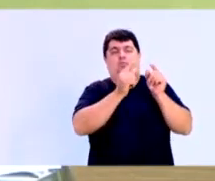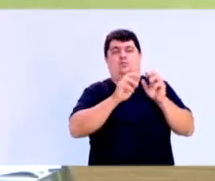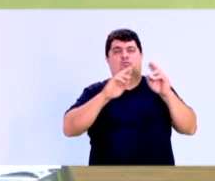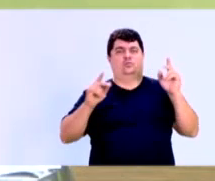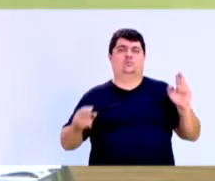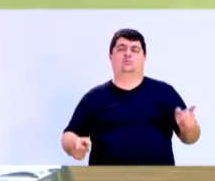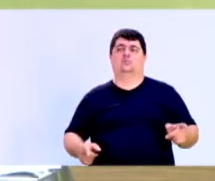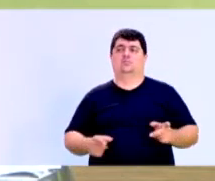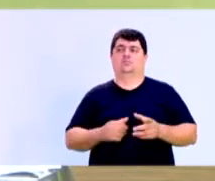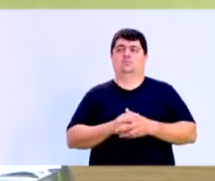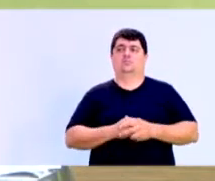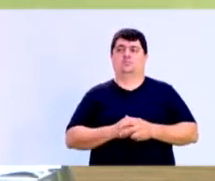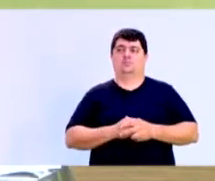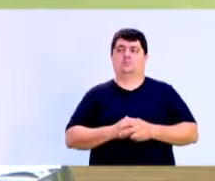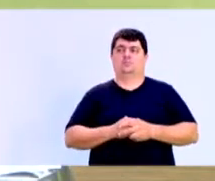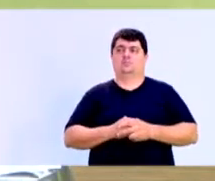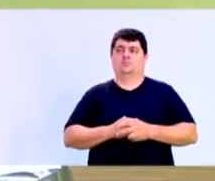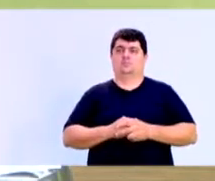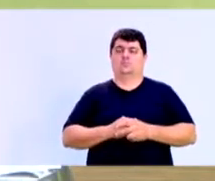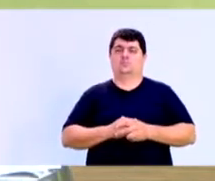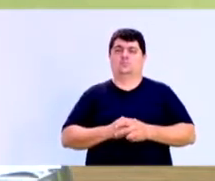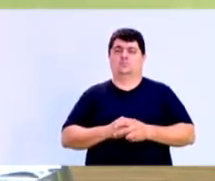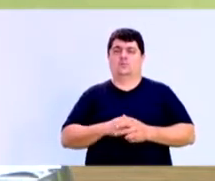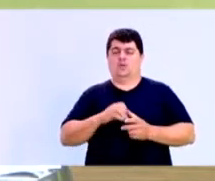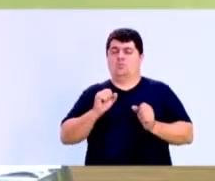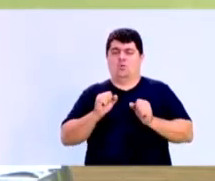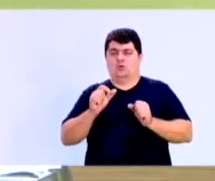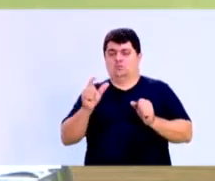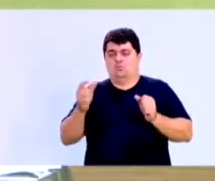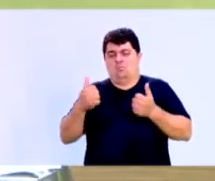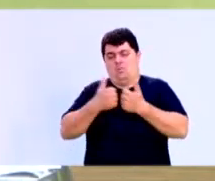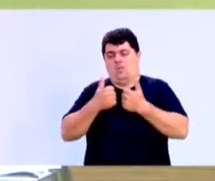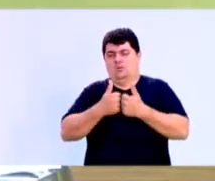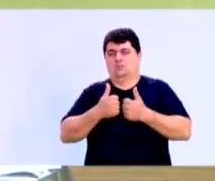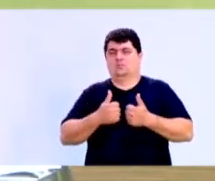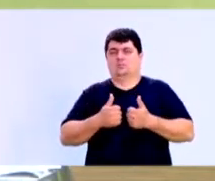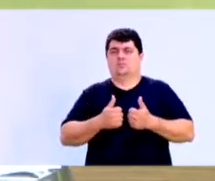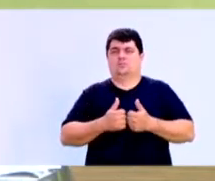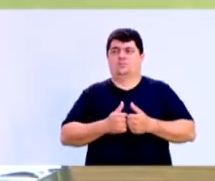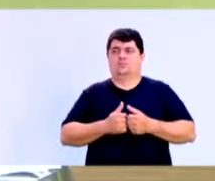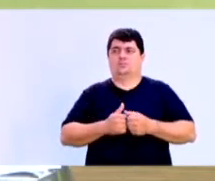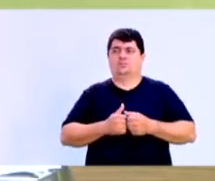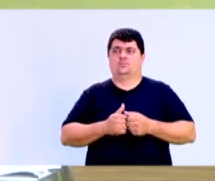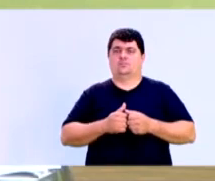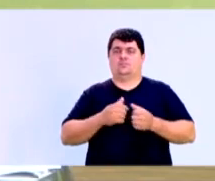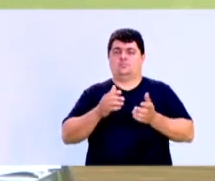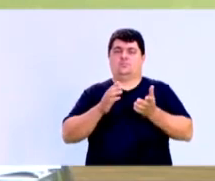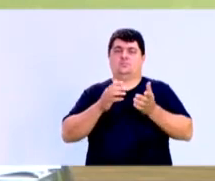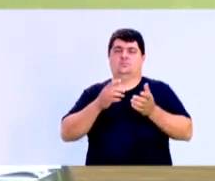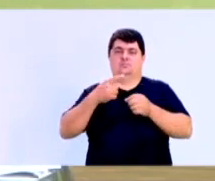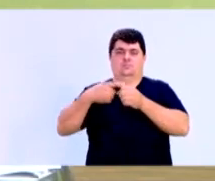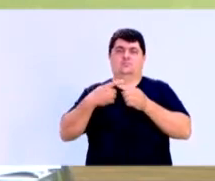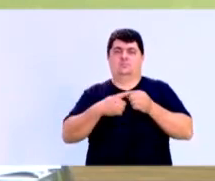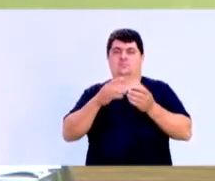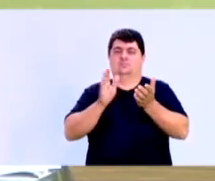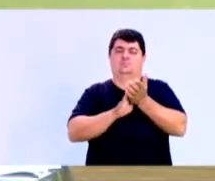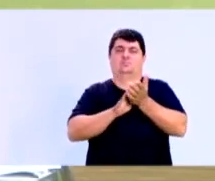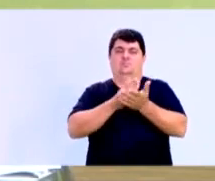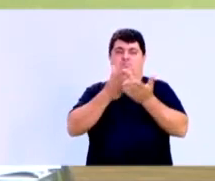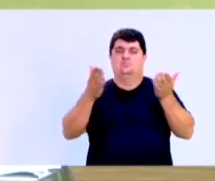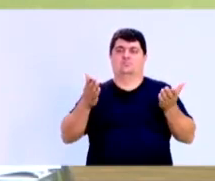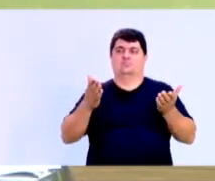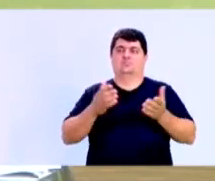valores desencontrados aqui. Mas quanto ao arredondamento é tranquilo. Quanto a isso, os demais polos estão de parabéns também, porque acertaram todos